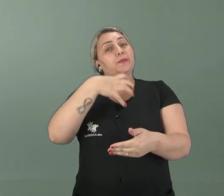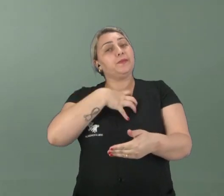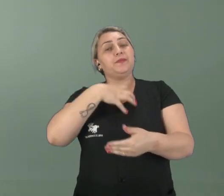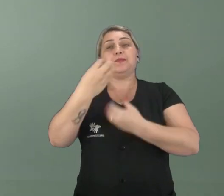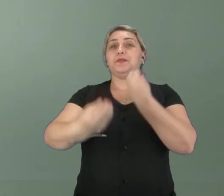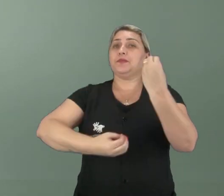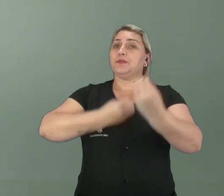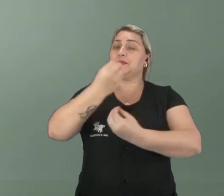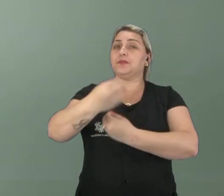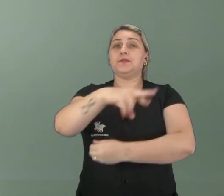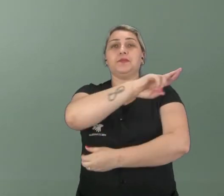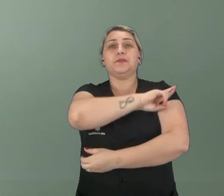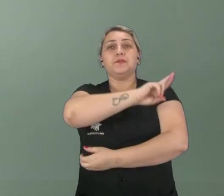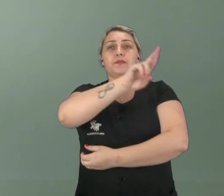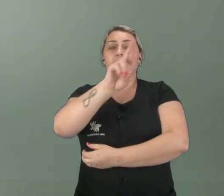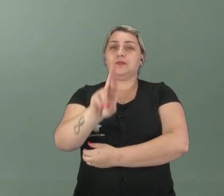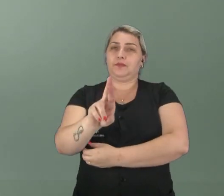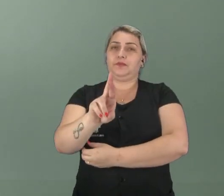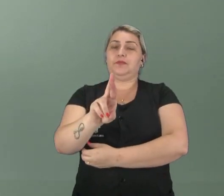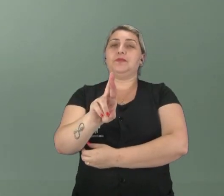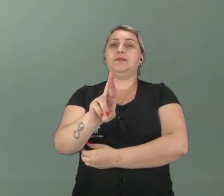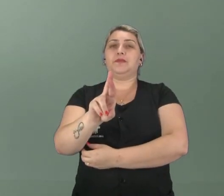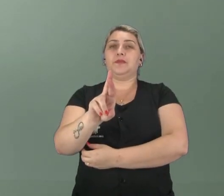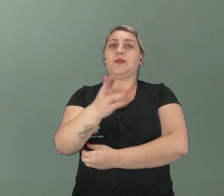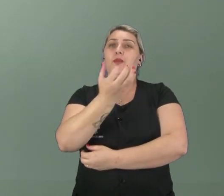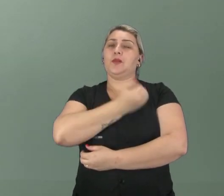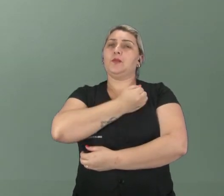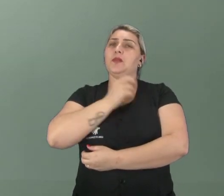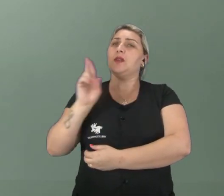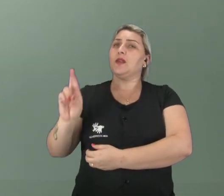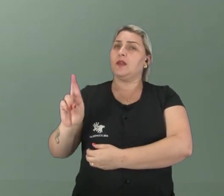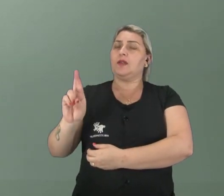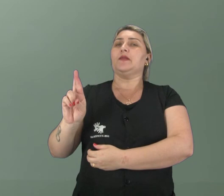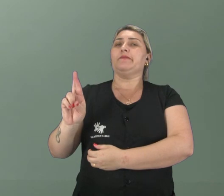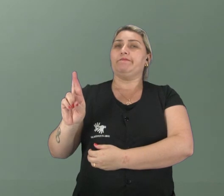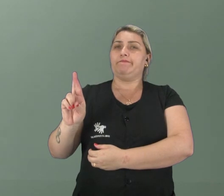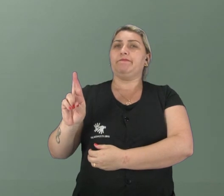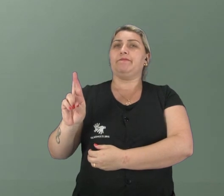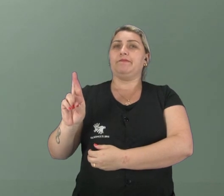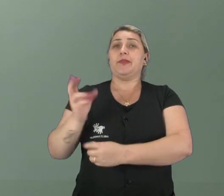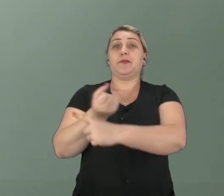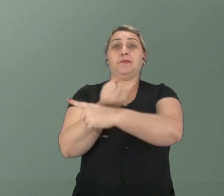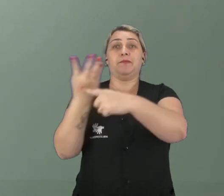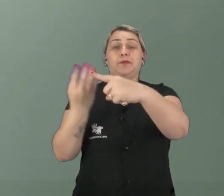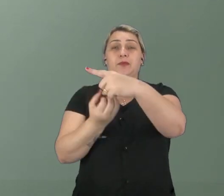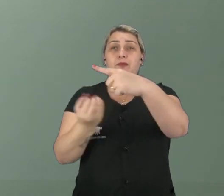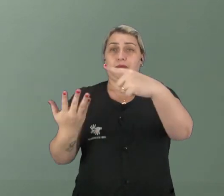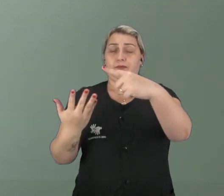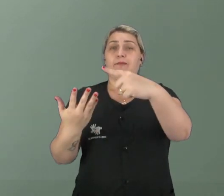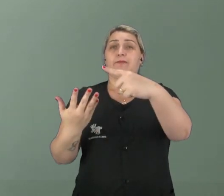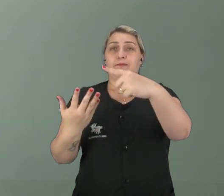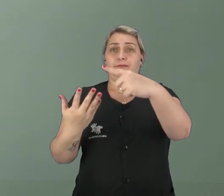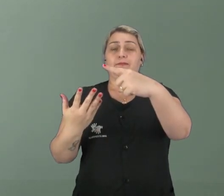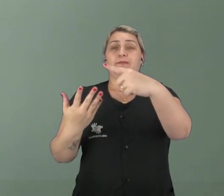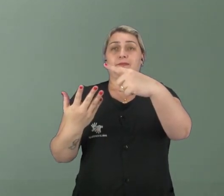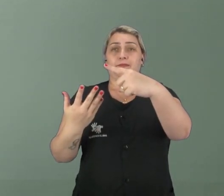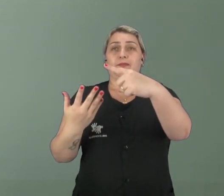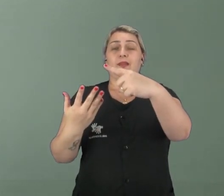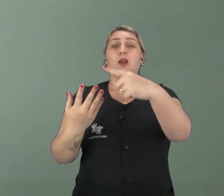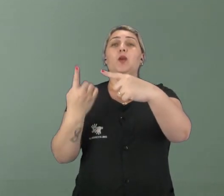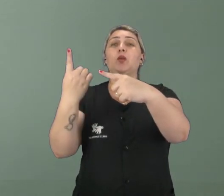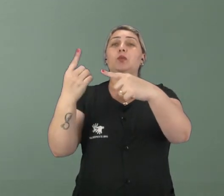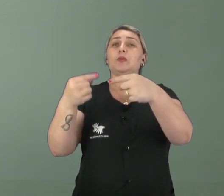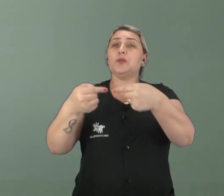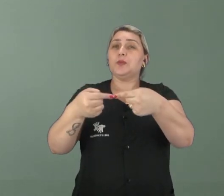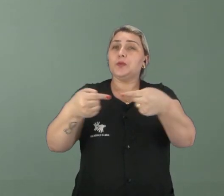de como representar, né, os números racionais na forma fracionária, na forma decimal e em uma